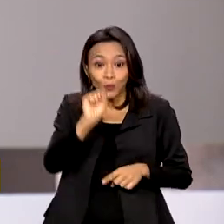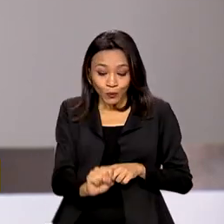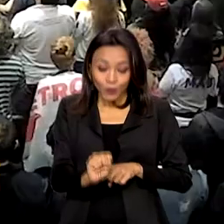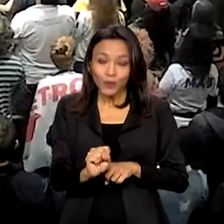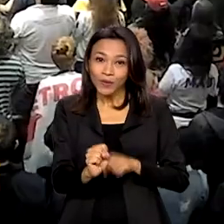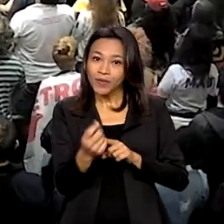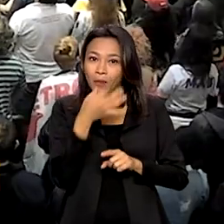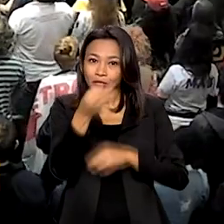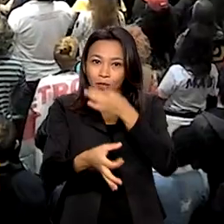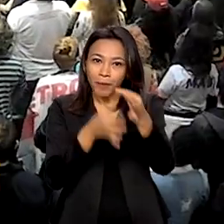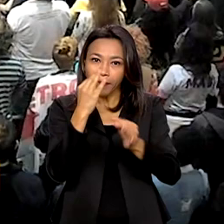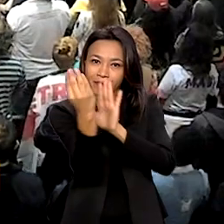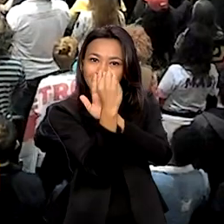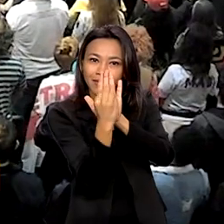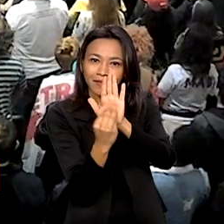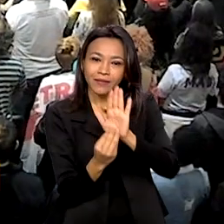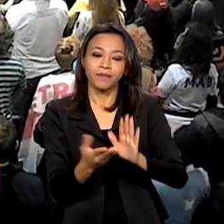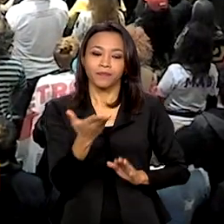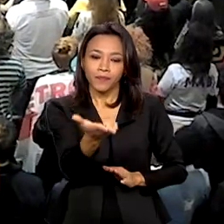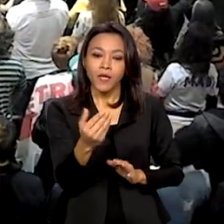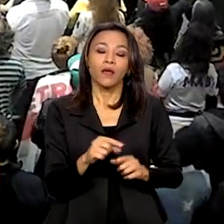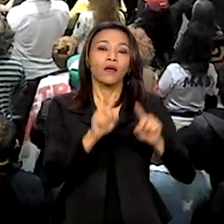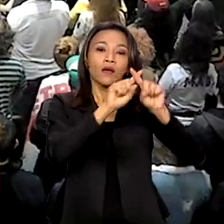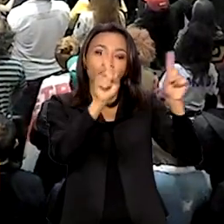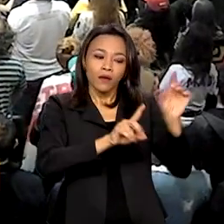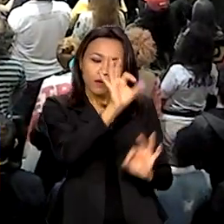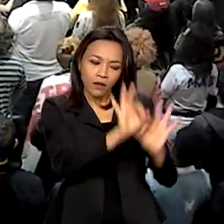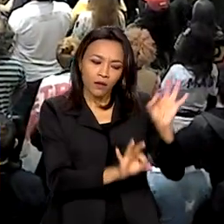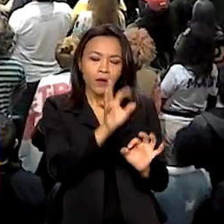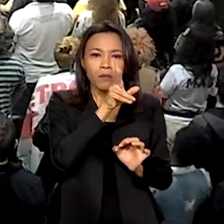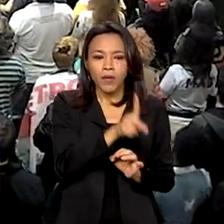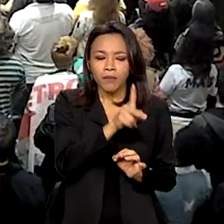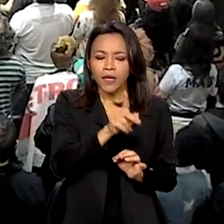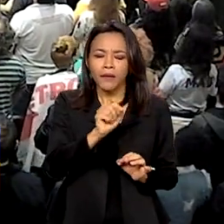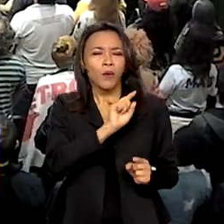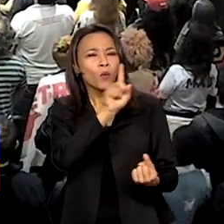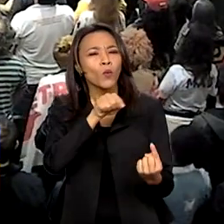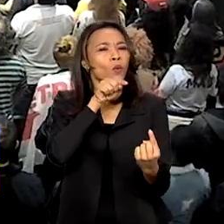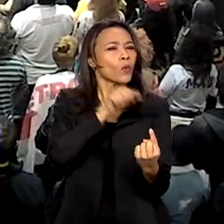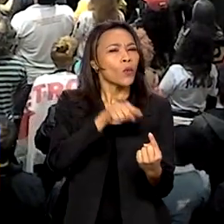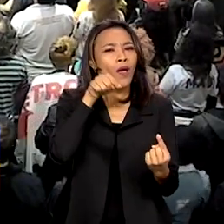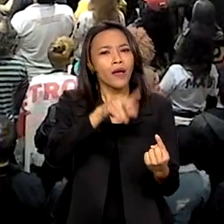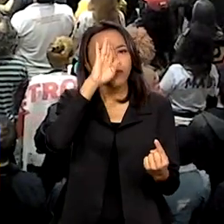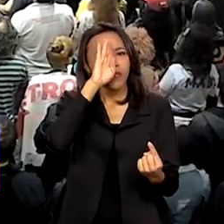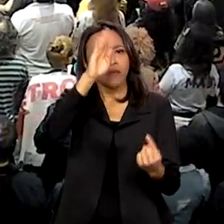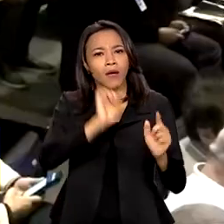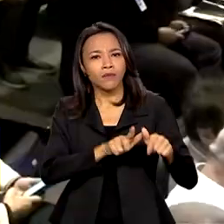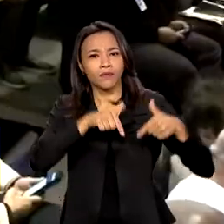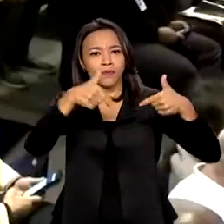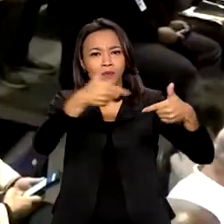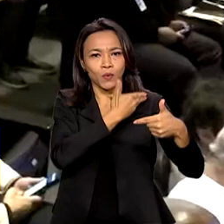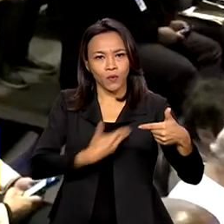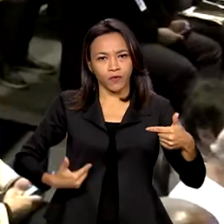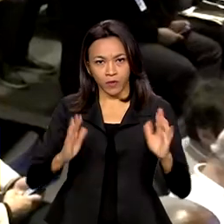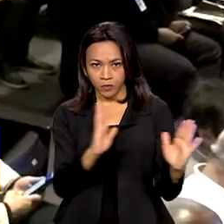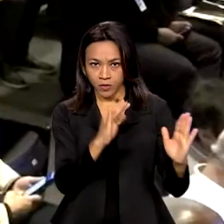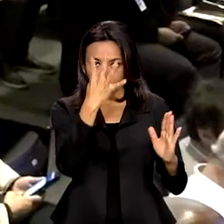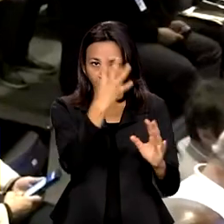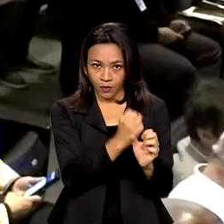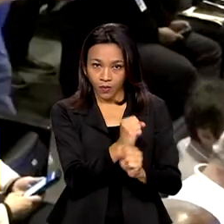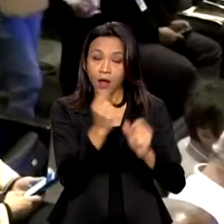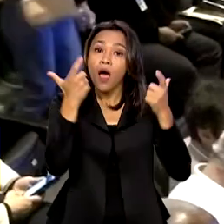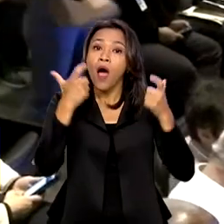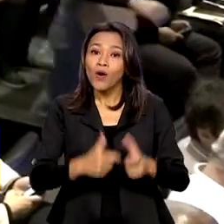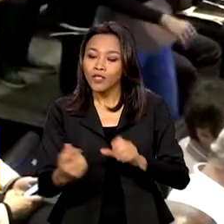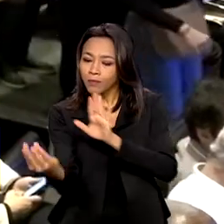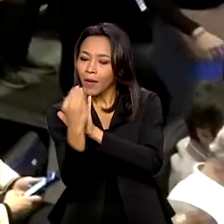sul. O Plano Plurianual aponta as prioridades do governo federal para os próximos 4 anos. E dessa vez está sendo